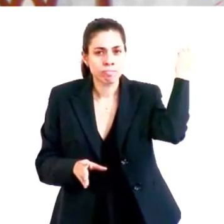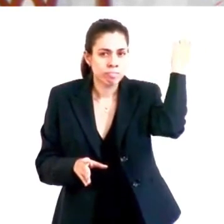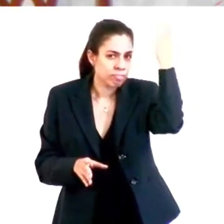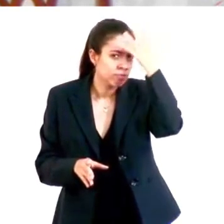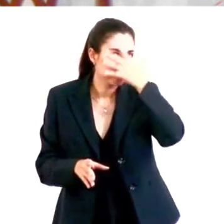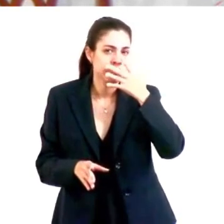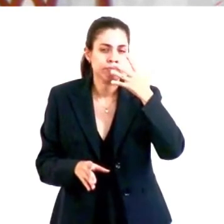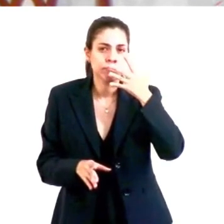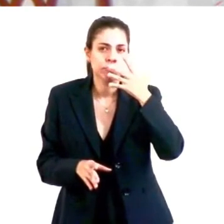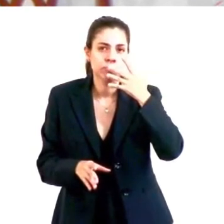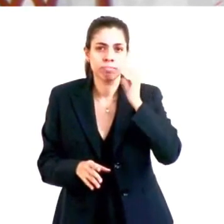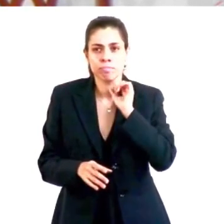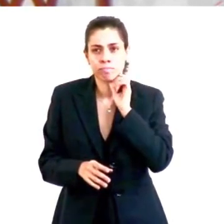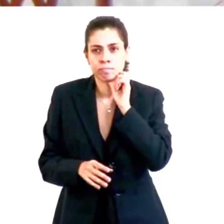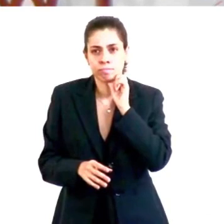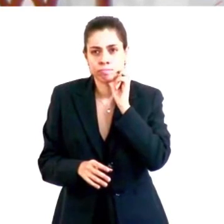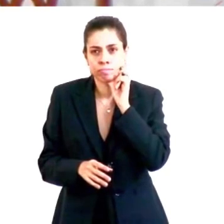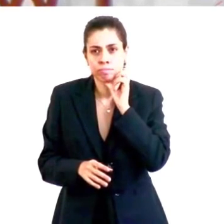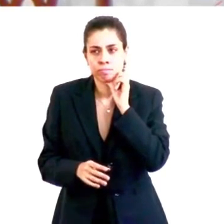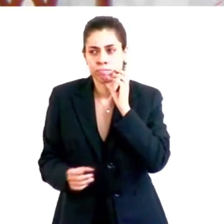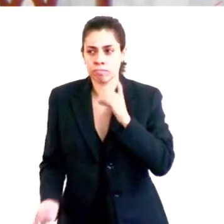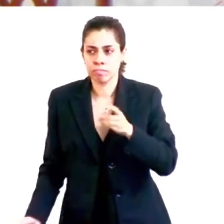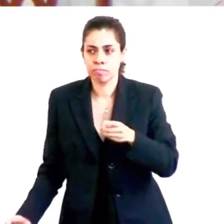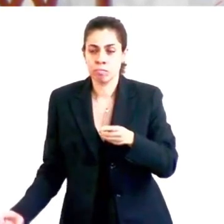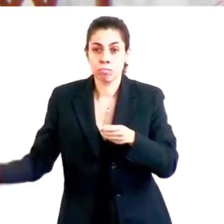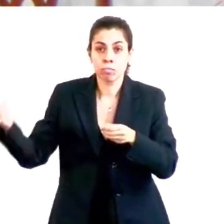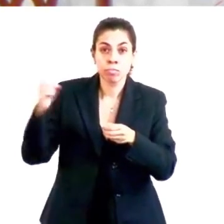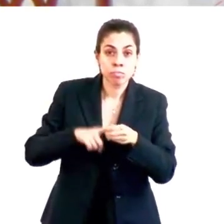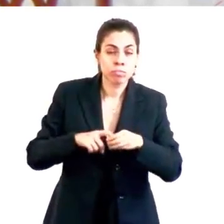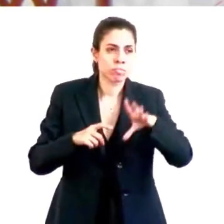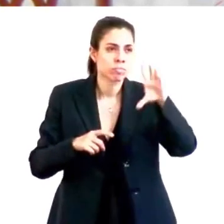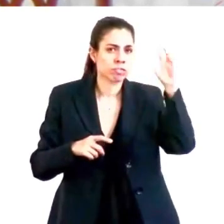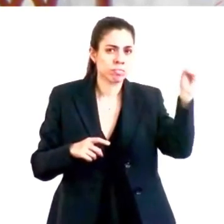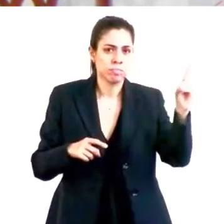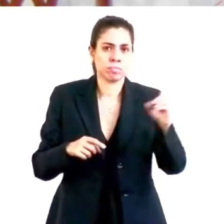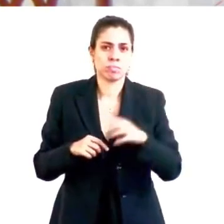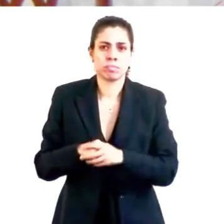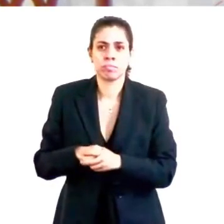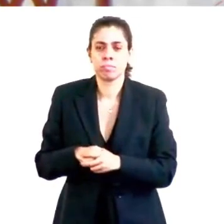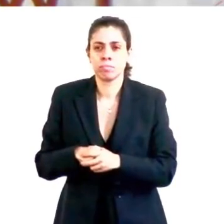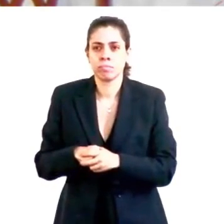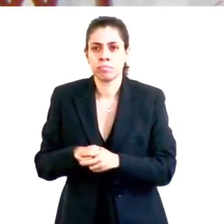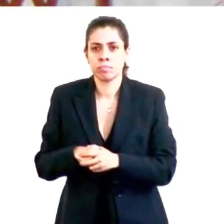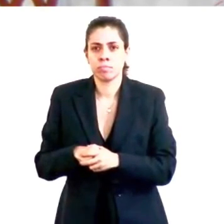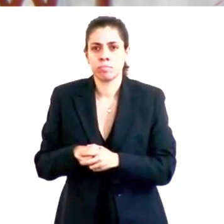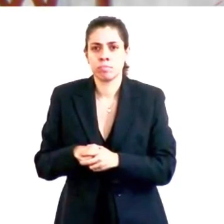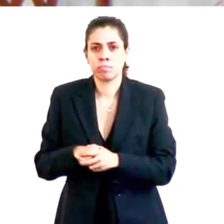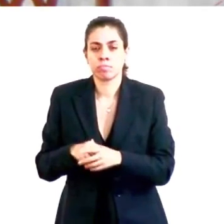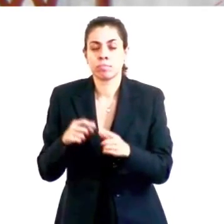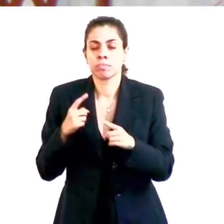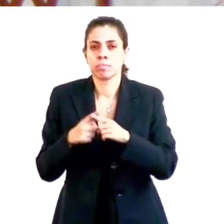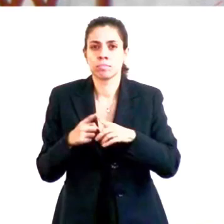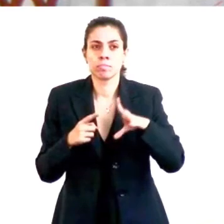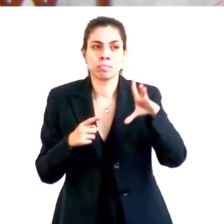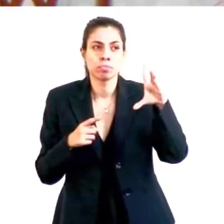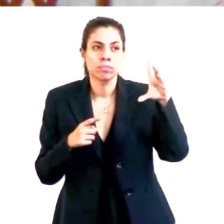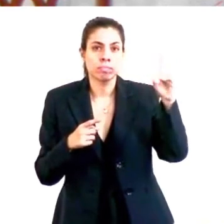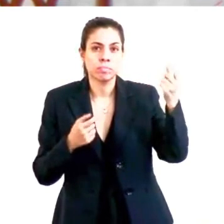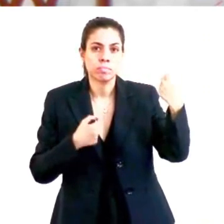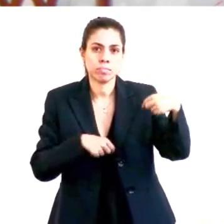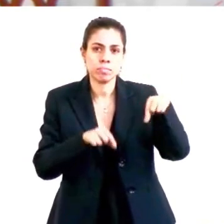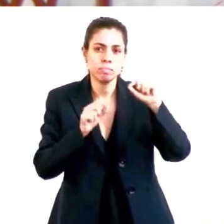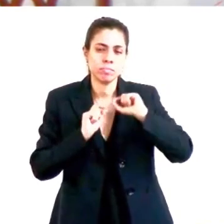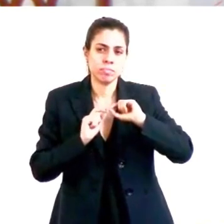Saia da desgraça e desfrute da graça bendita de um Deus que doa vida àqueles que